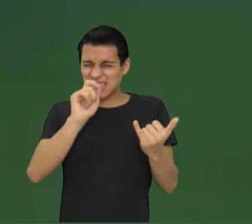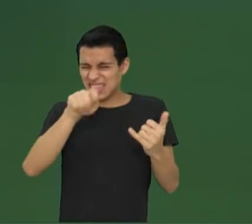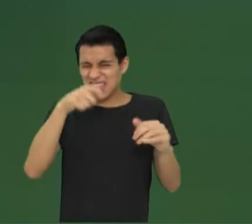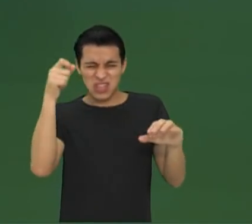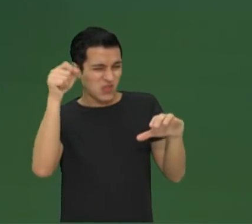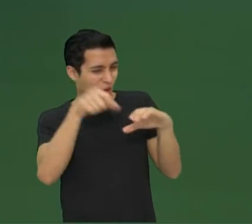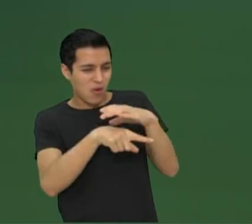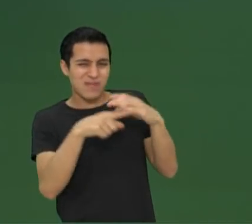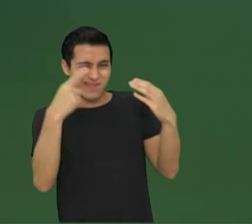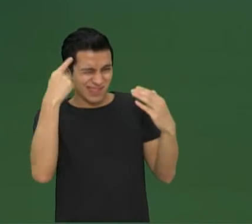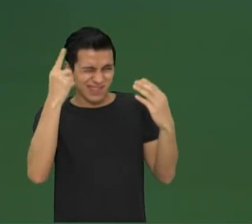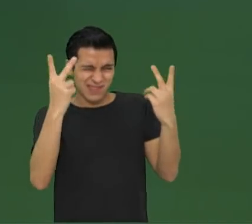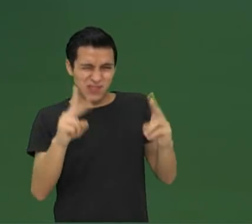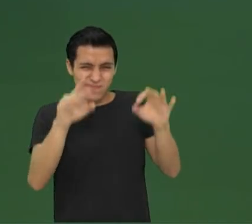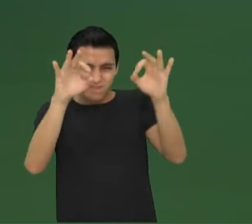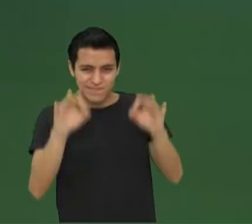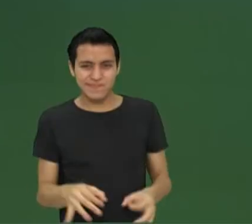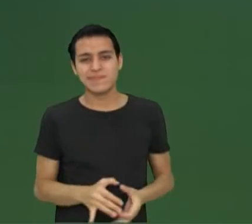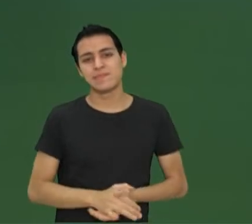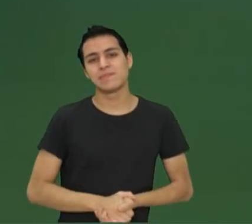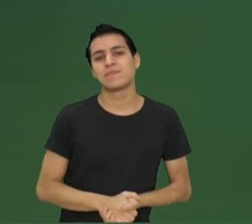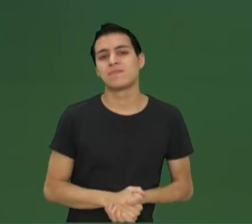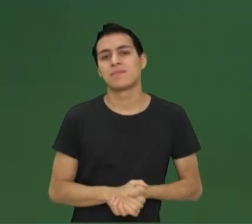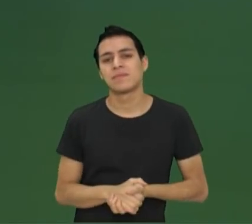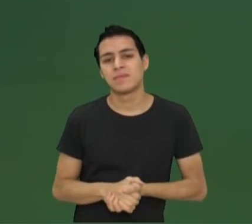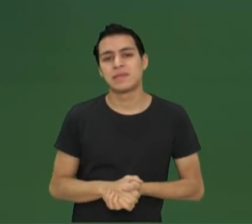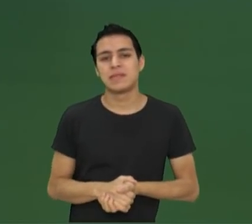o ponto máximo, a vitória.